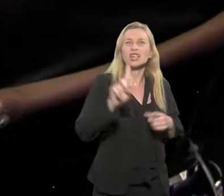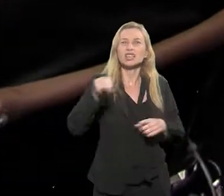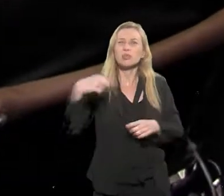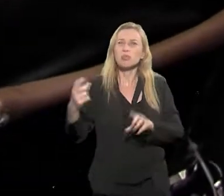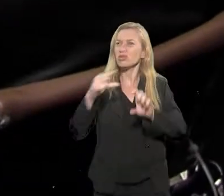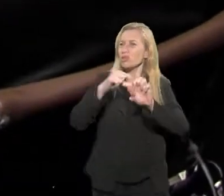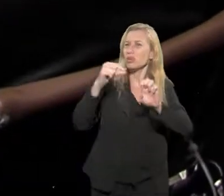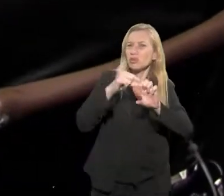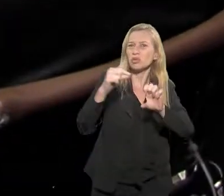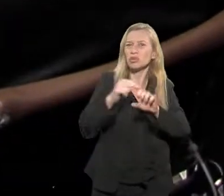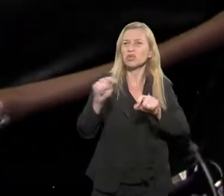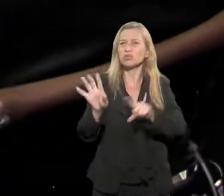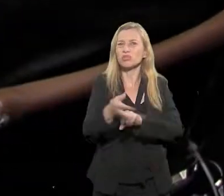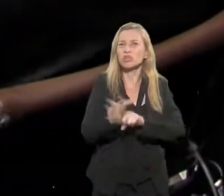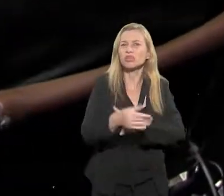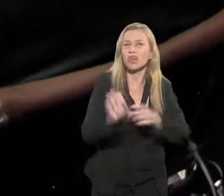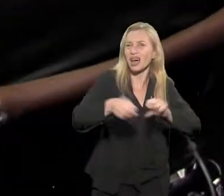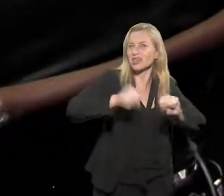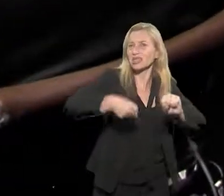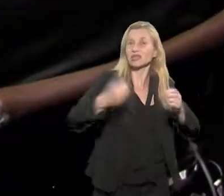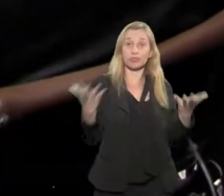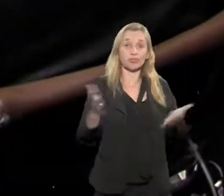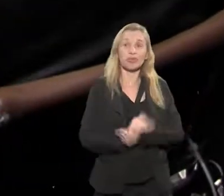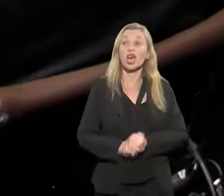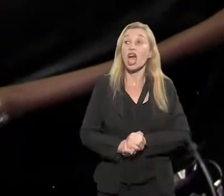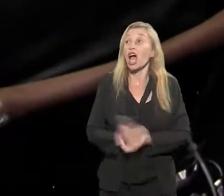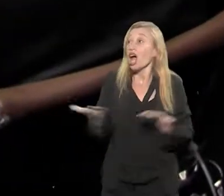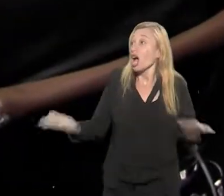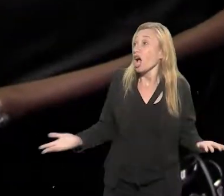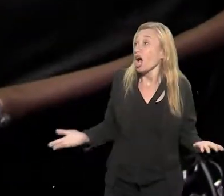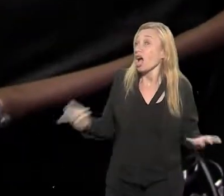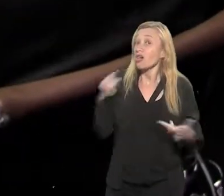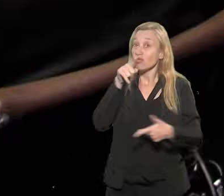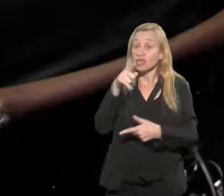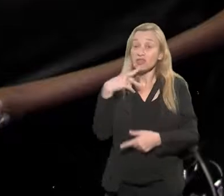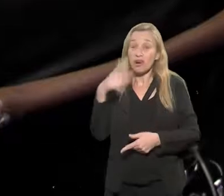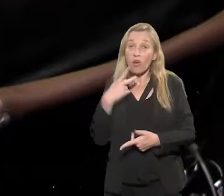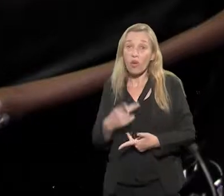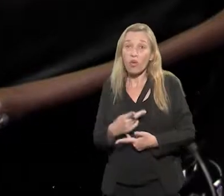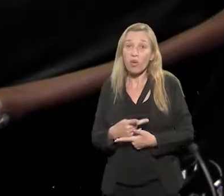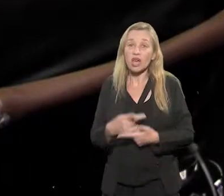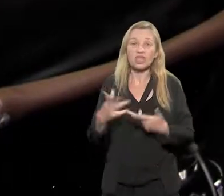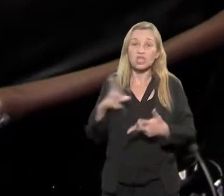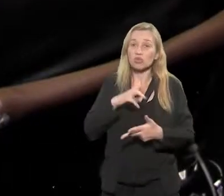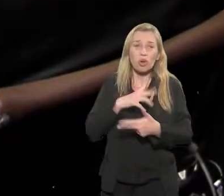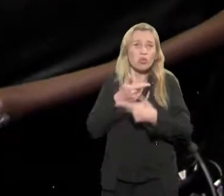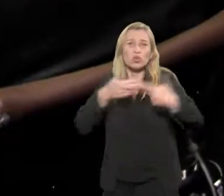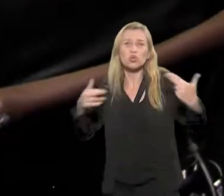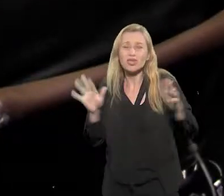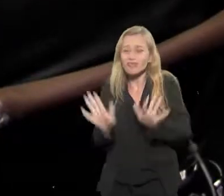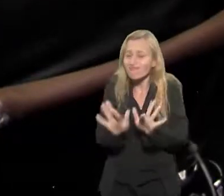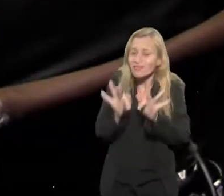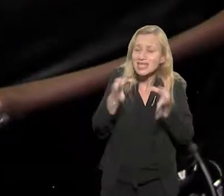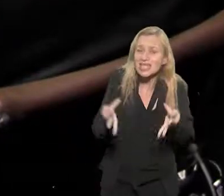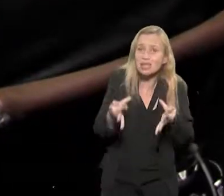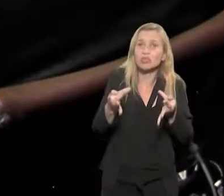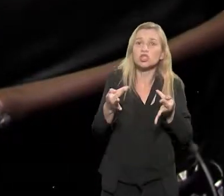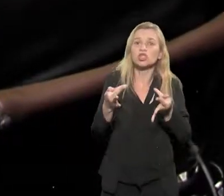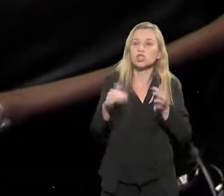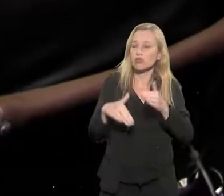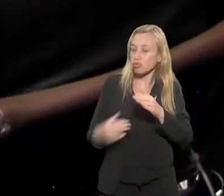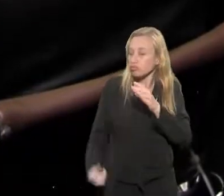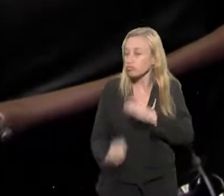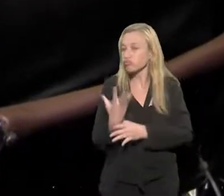Empreendedorismo, como é que apareceu essa história? Mototáxi? Cara, o mototáxi é isso que você falou, né? Essas próprias coisas mais